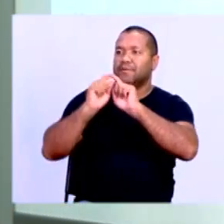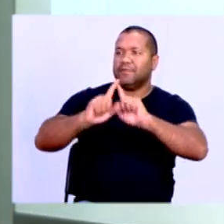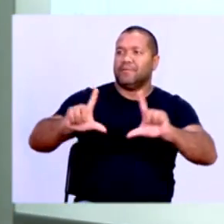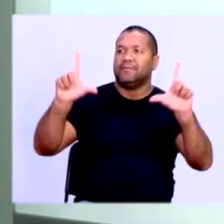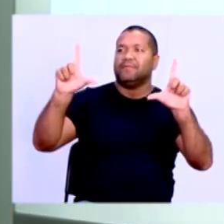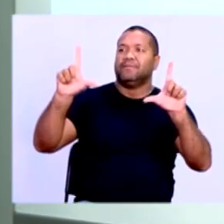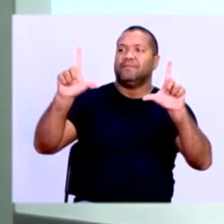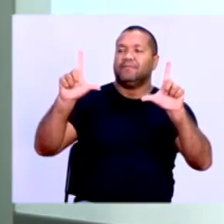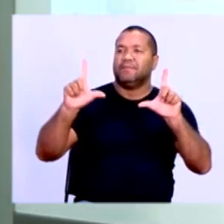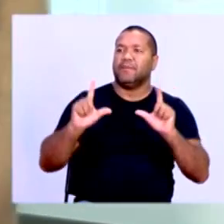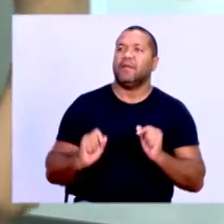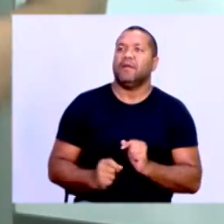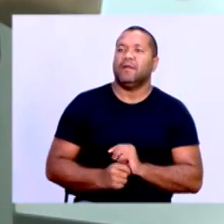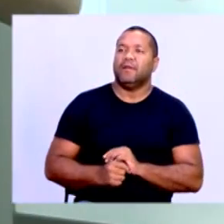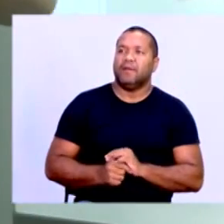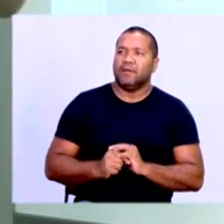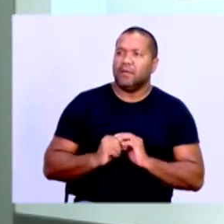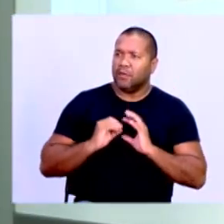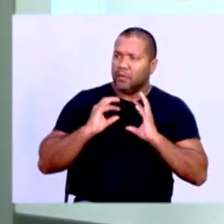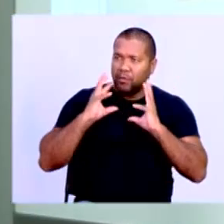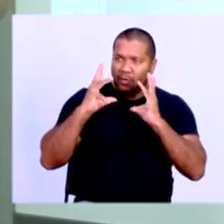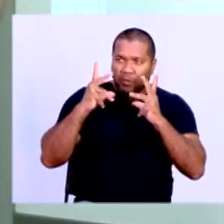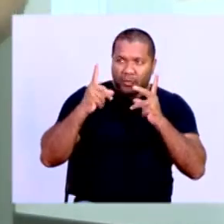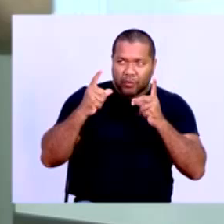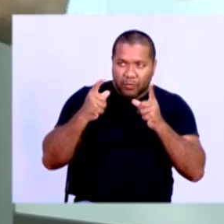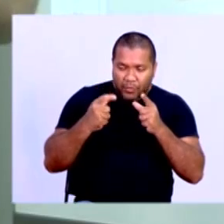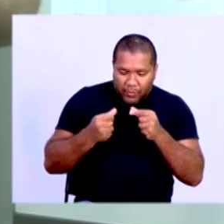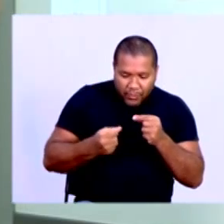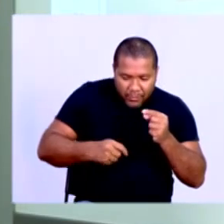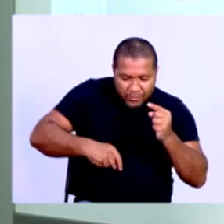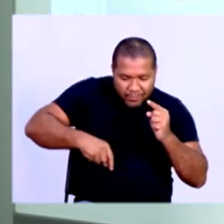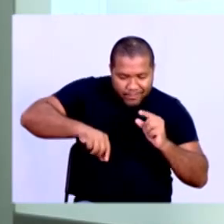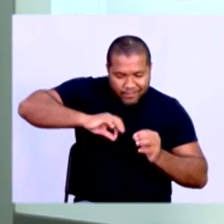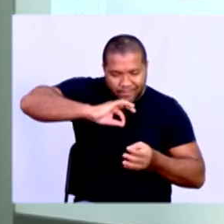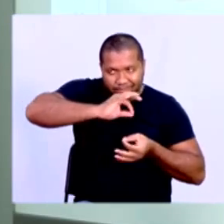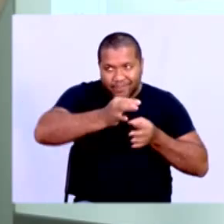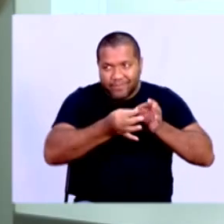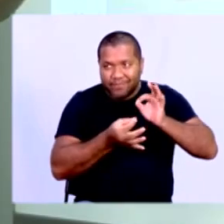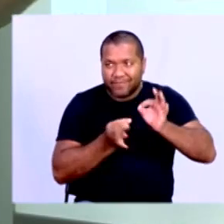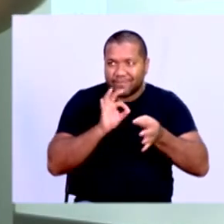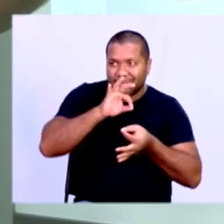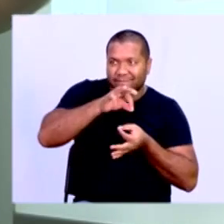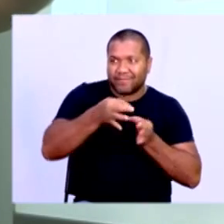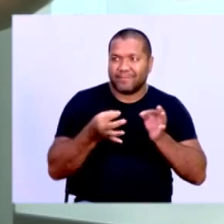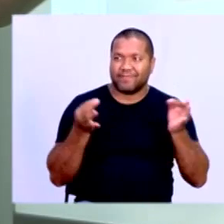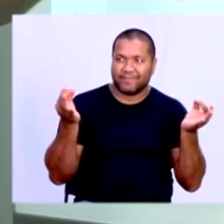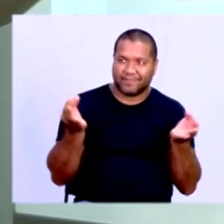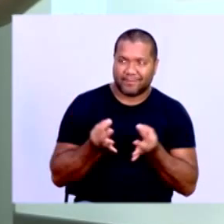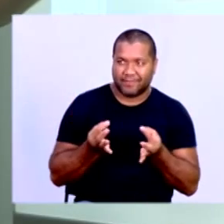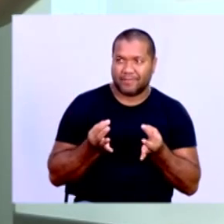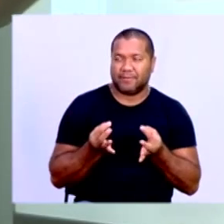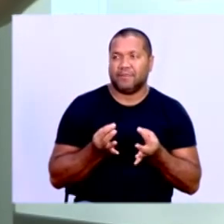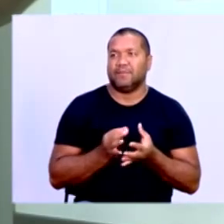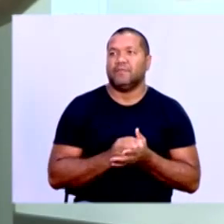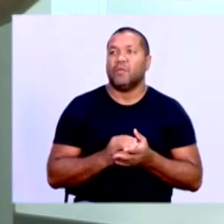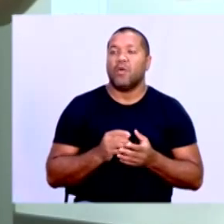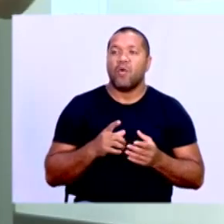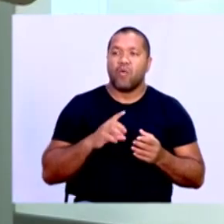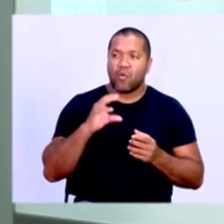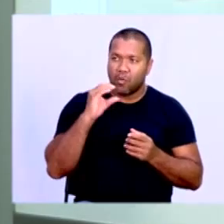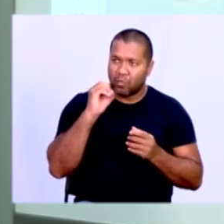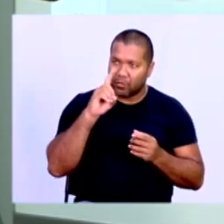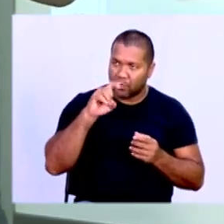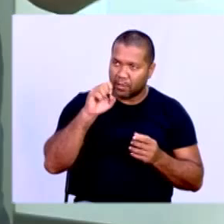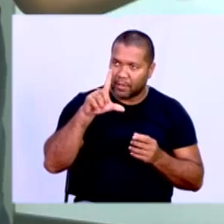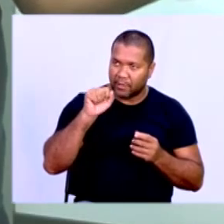Tá? Então, tudo se orquestra bem direitinho. Né? O controlador, quando ele precisa guardar os